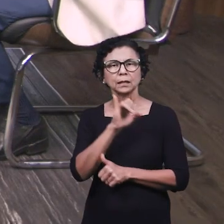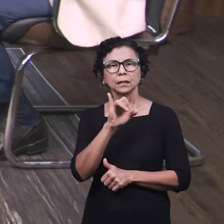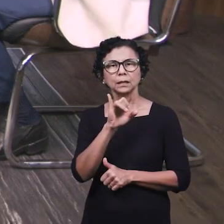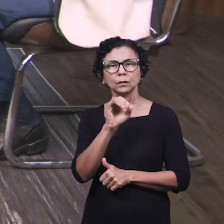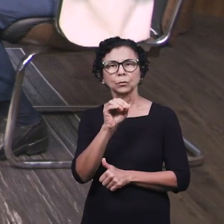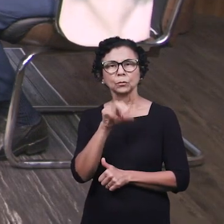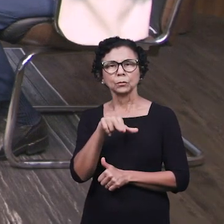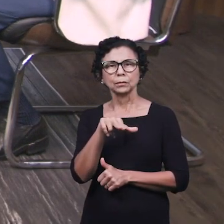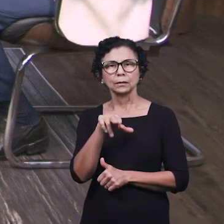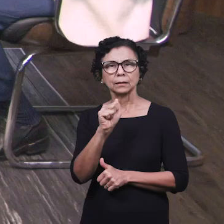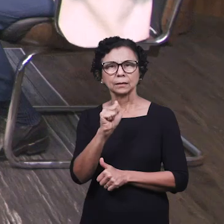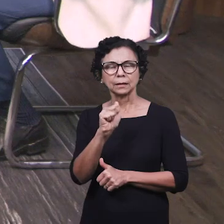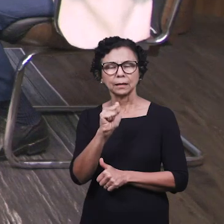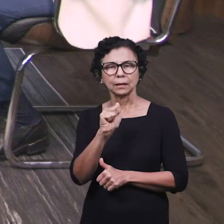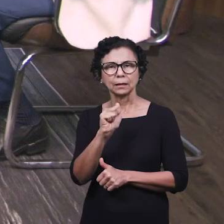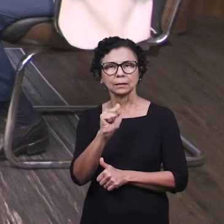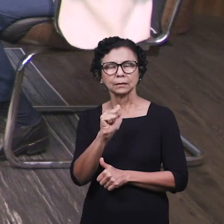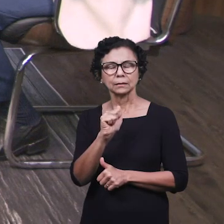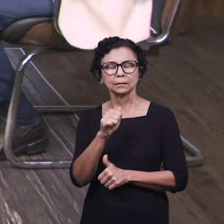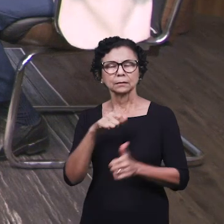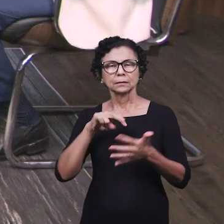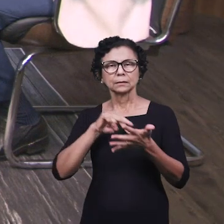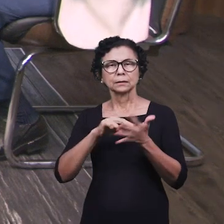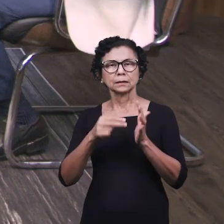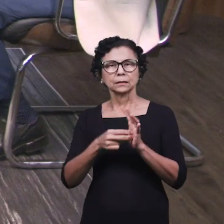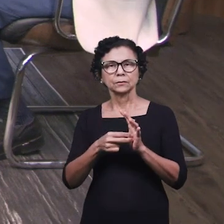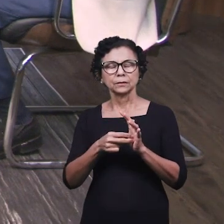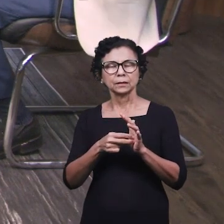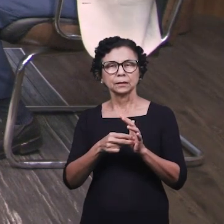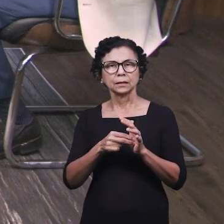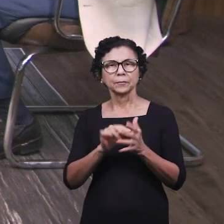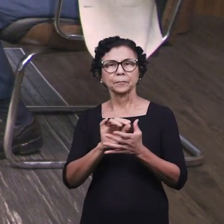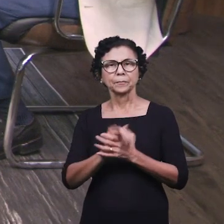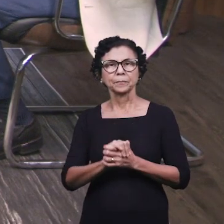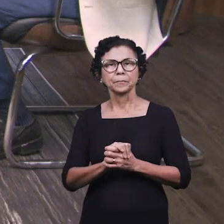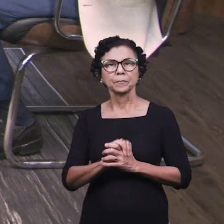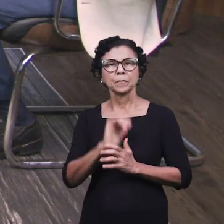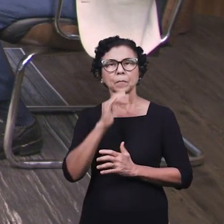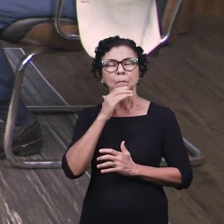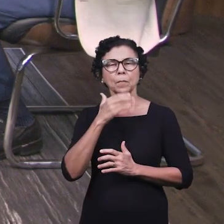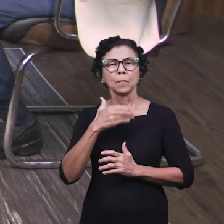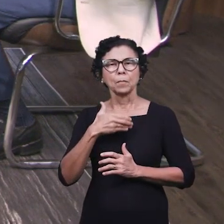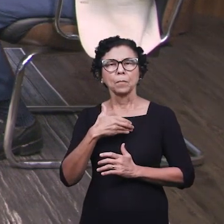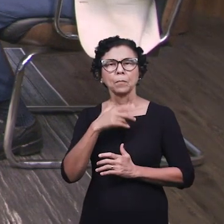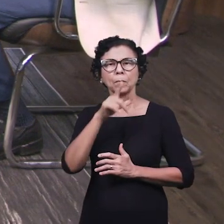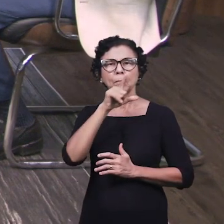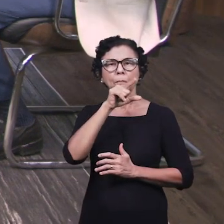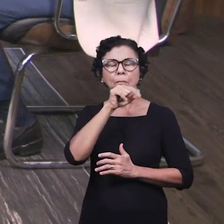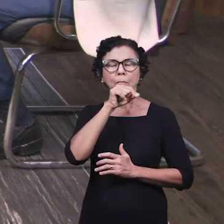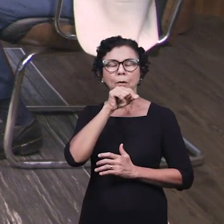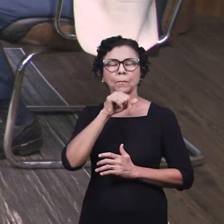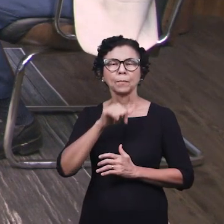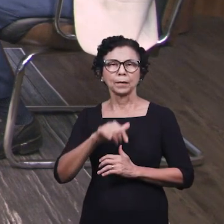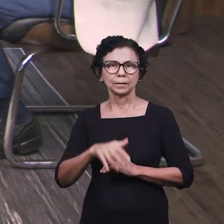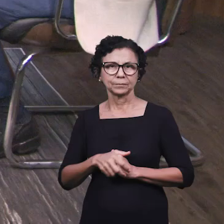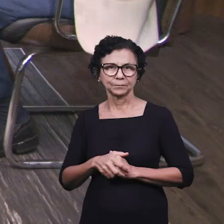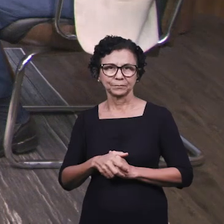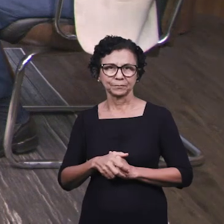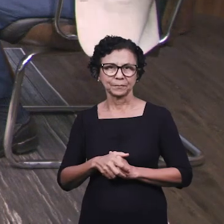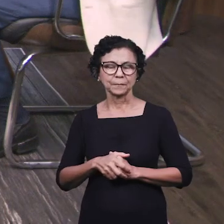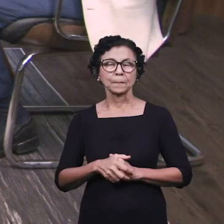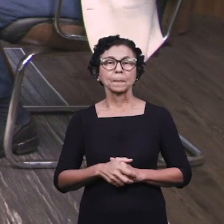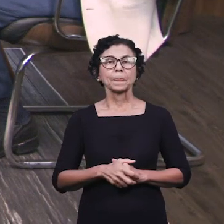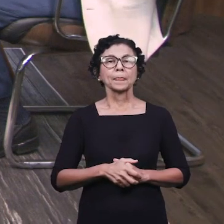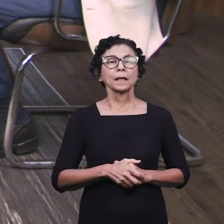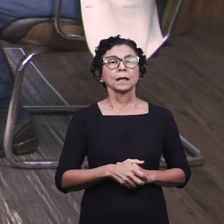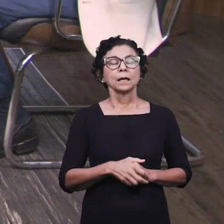Ioná é pomba, é da pomba. Então, Pedro entregou a primeira mensagem que veio da parte